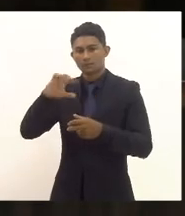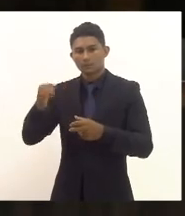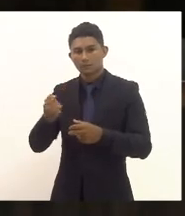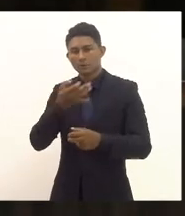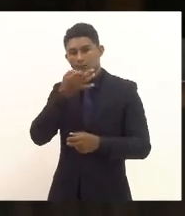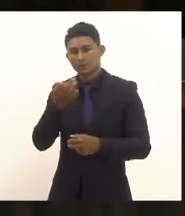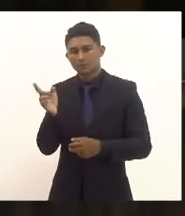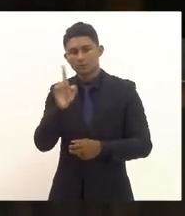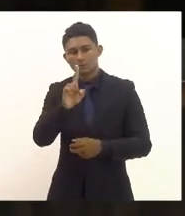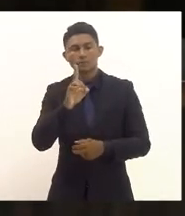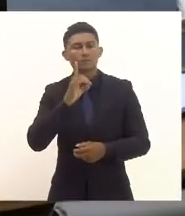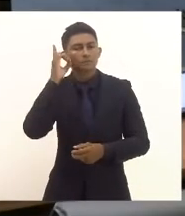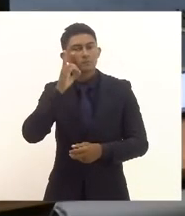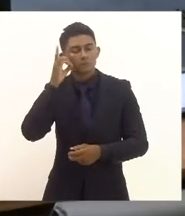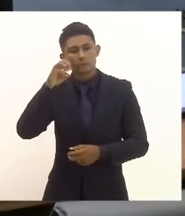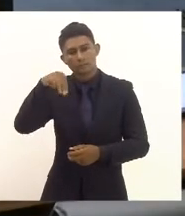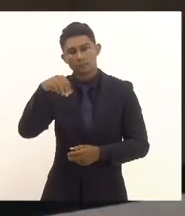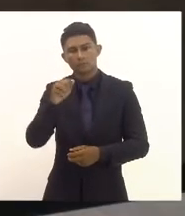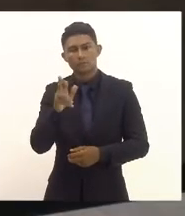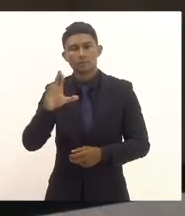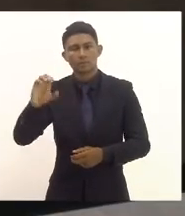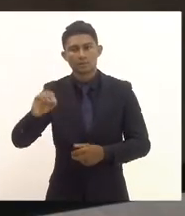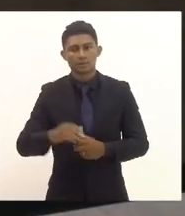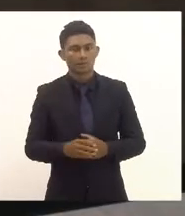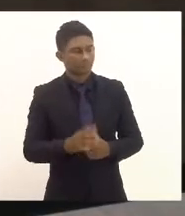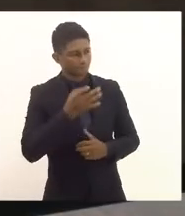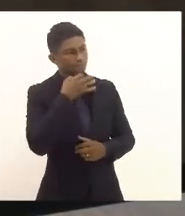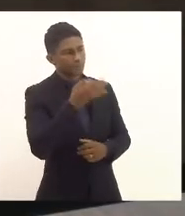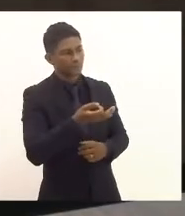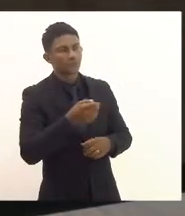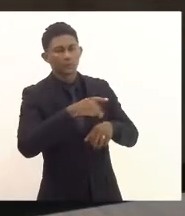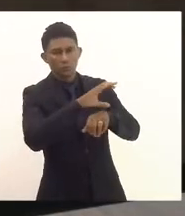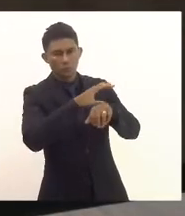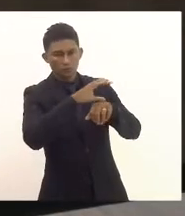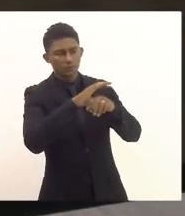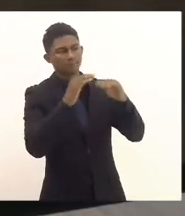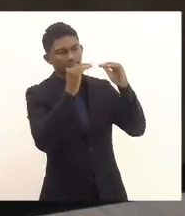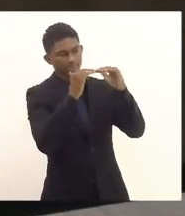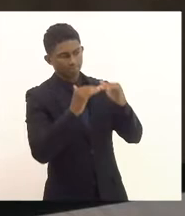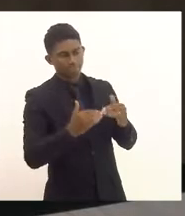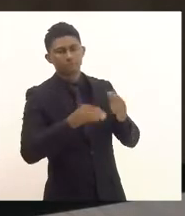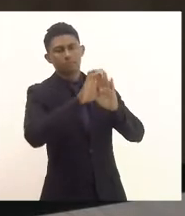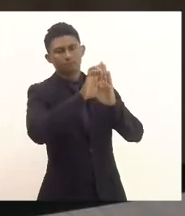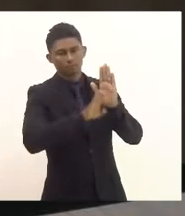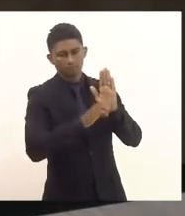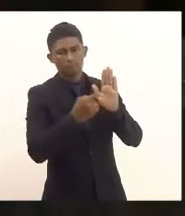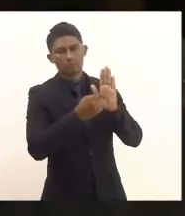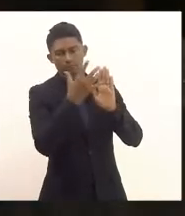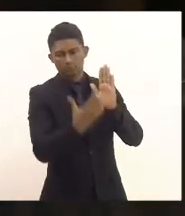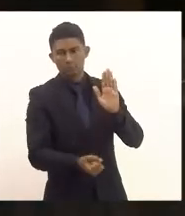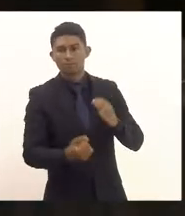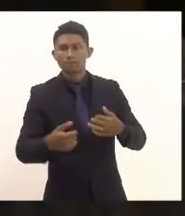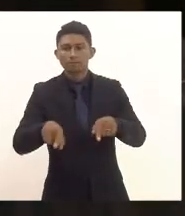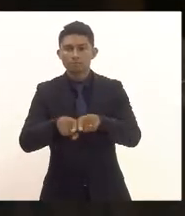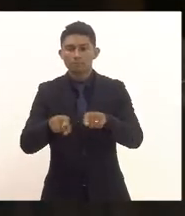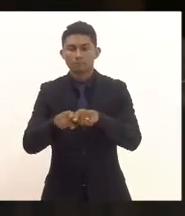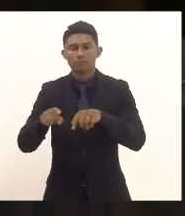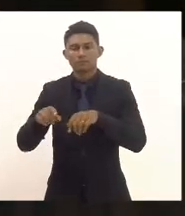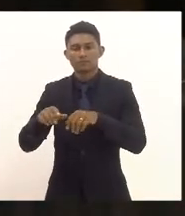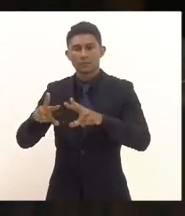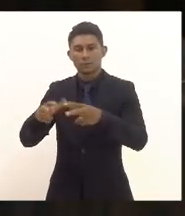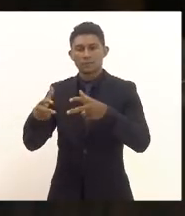precipitado Mas pode ver o seu presente parecer pela constitucionalidade com emenda pela comissão de legislação